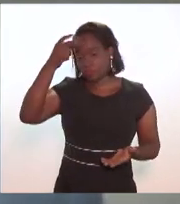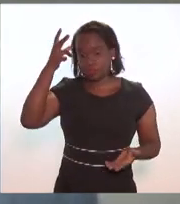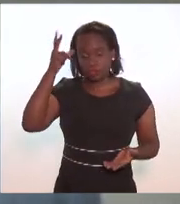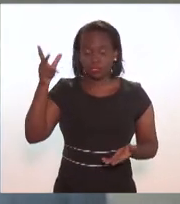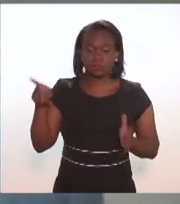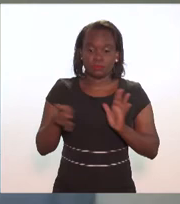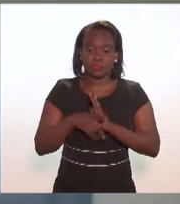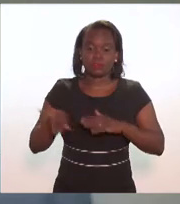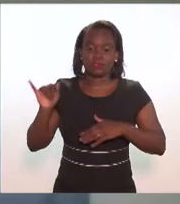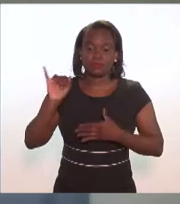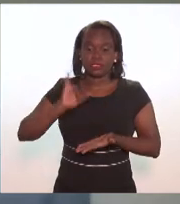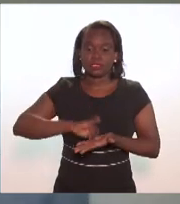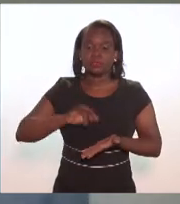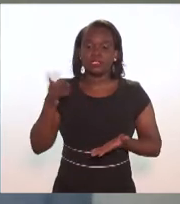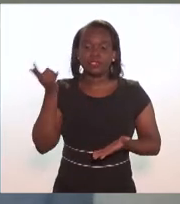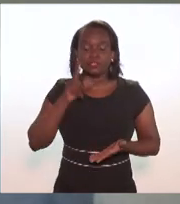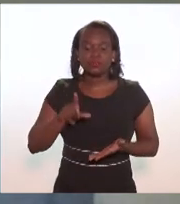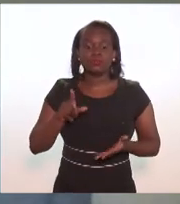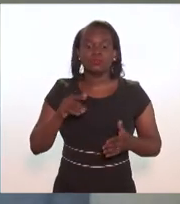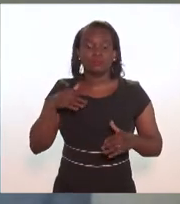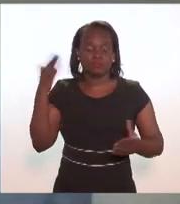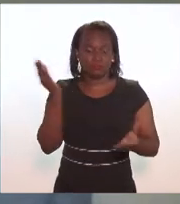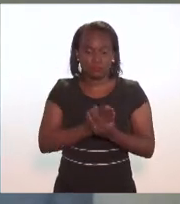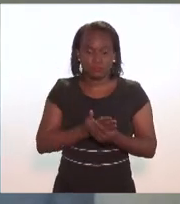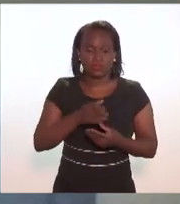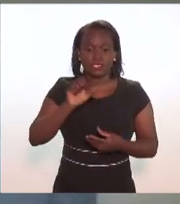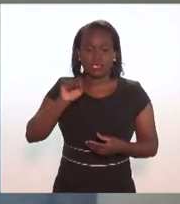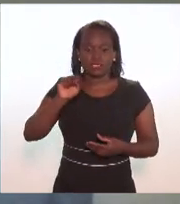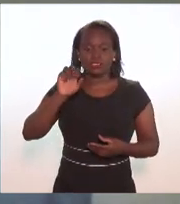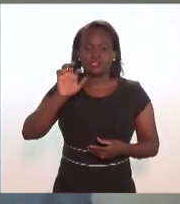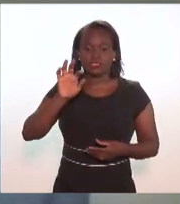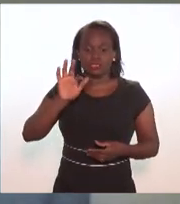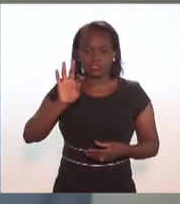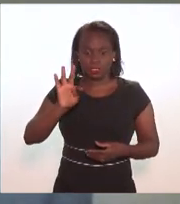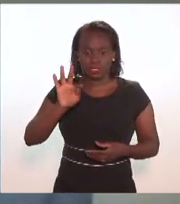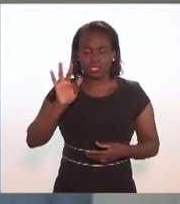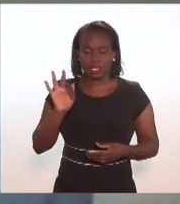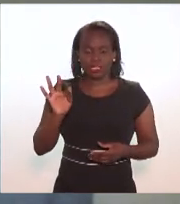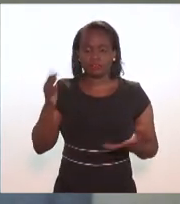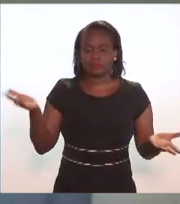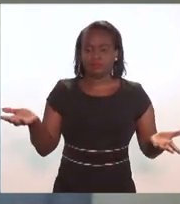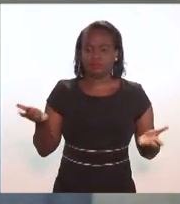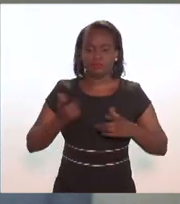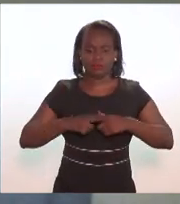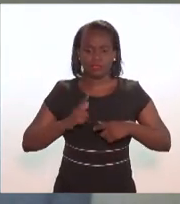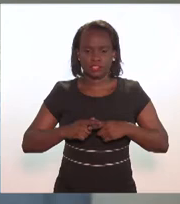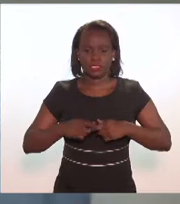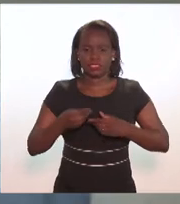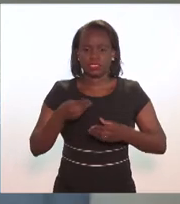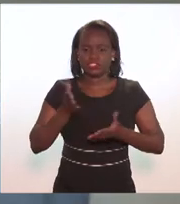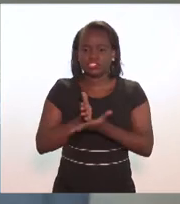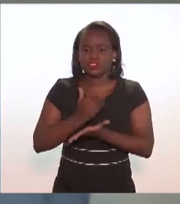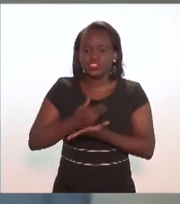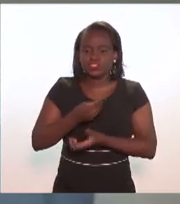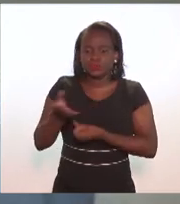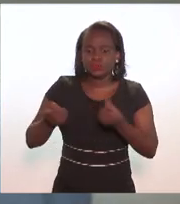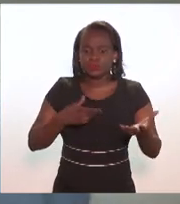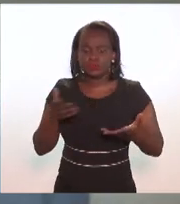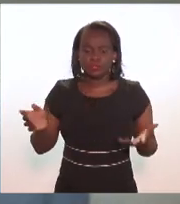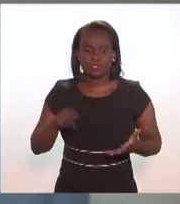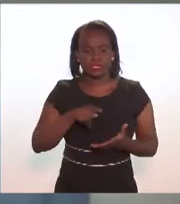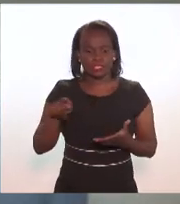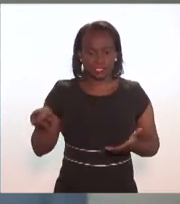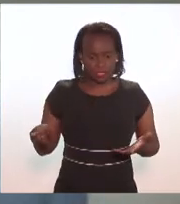da capital ganhou uma ação no Supremo Tribunal Federal questionando a distribuição, né, esses índices de